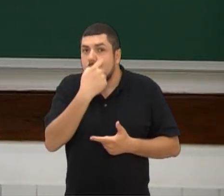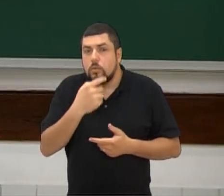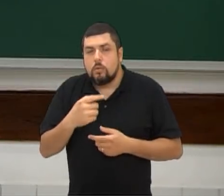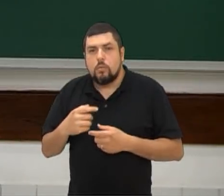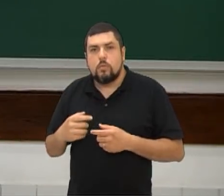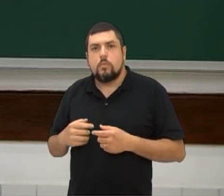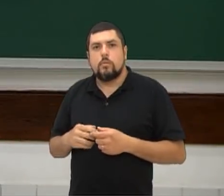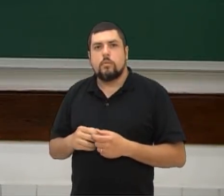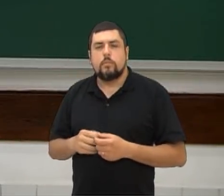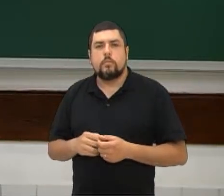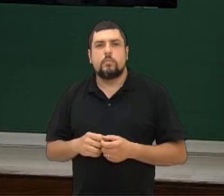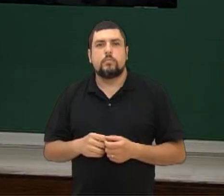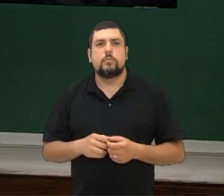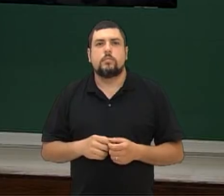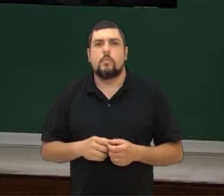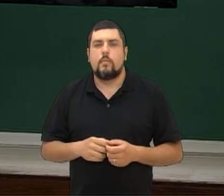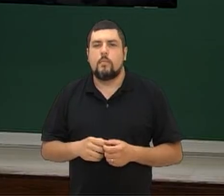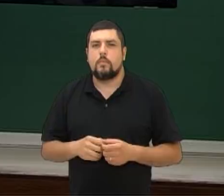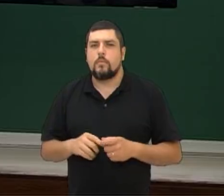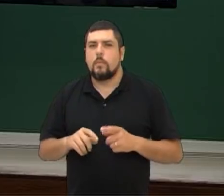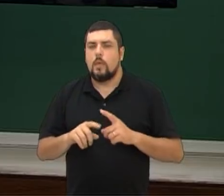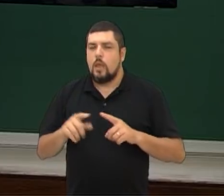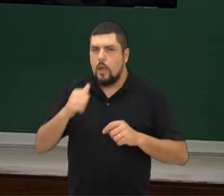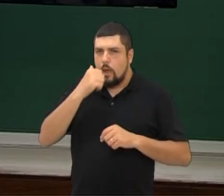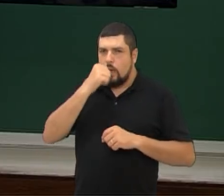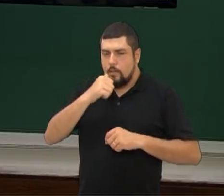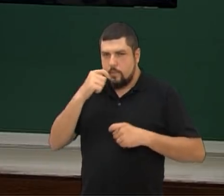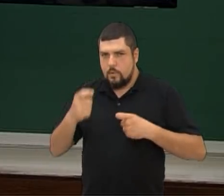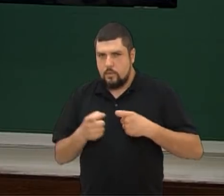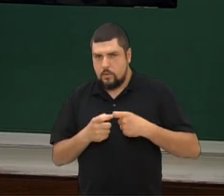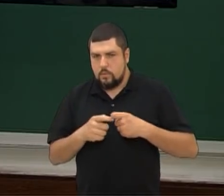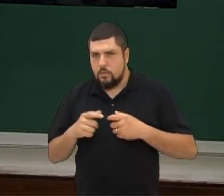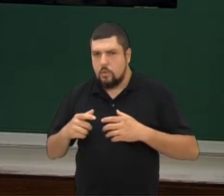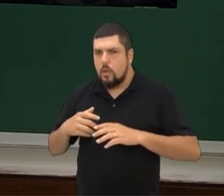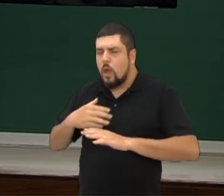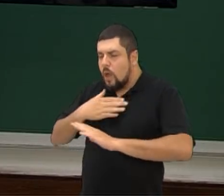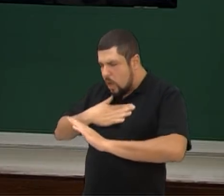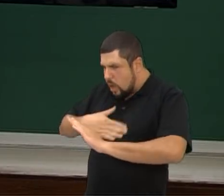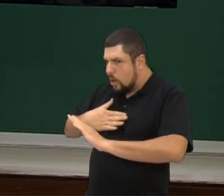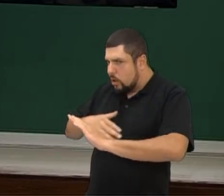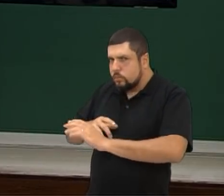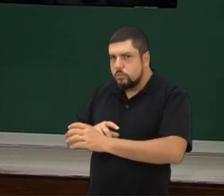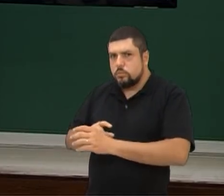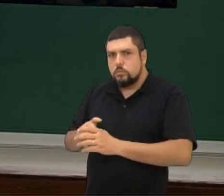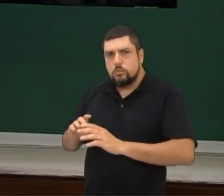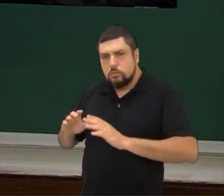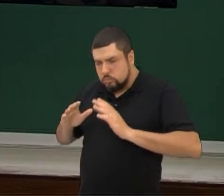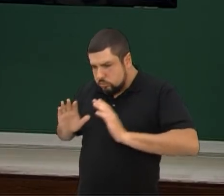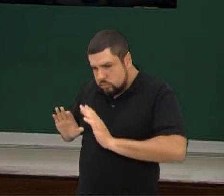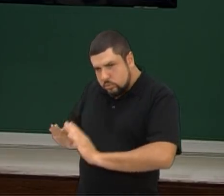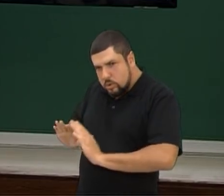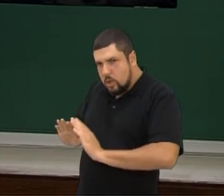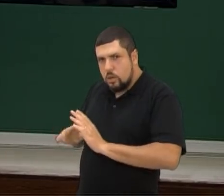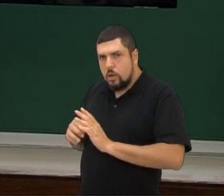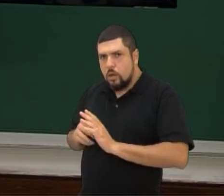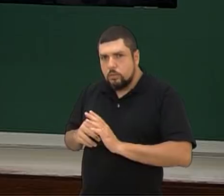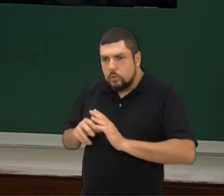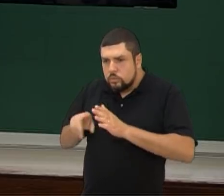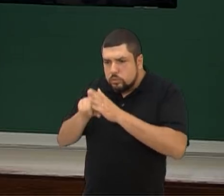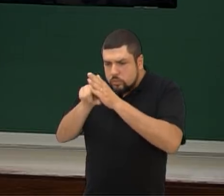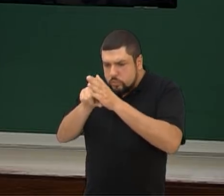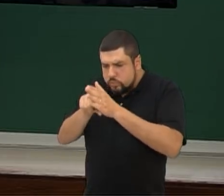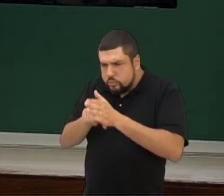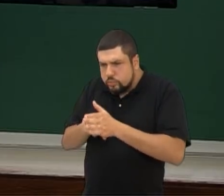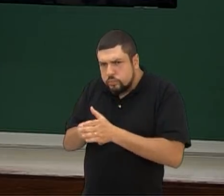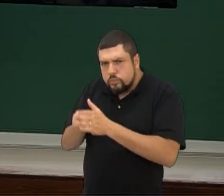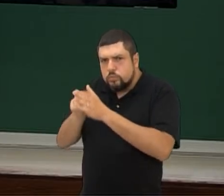que a doutora diz, eu já vou chegar lá. Ou seja, tudo indica que ela está